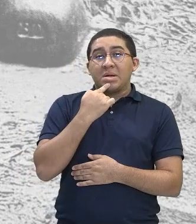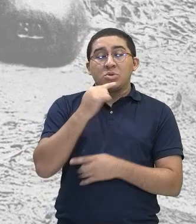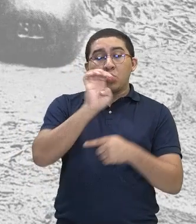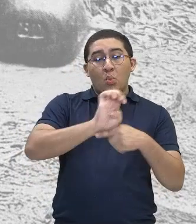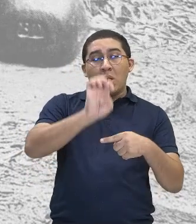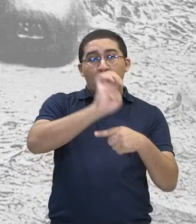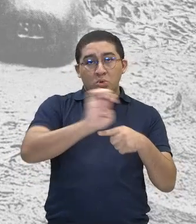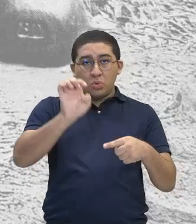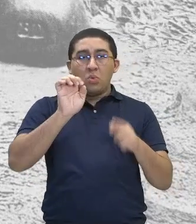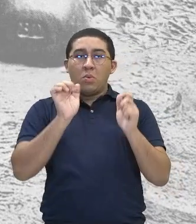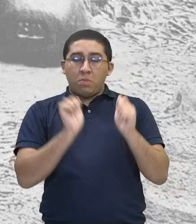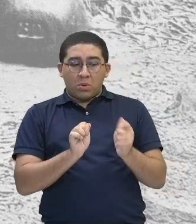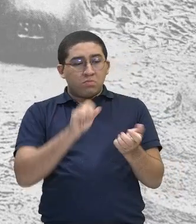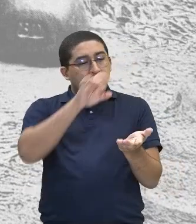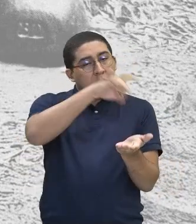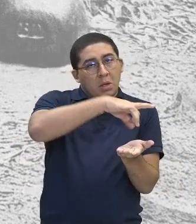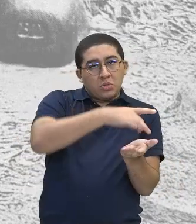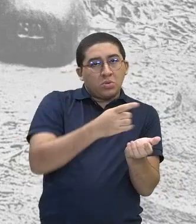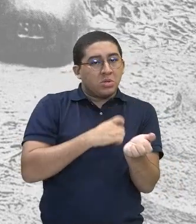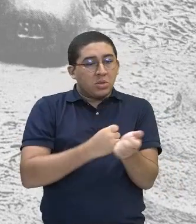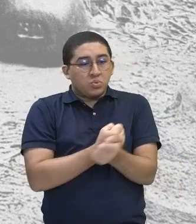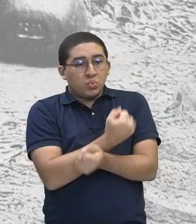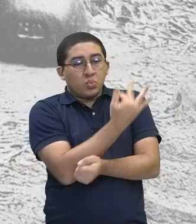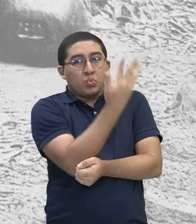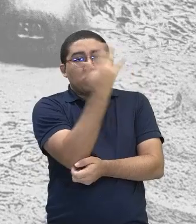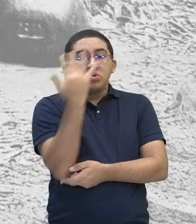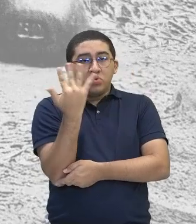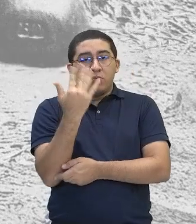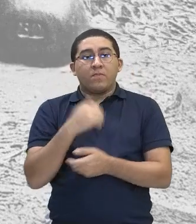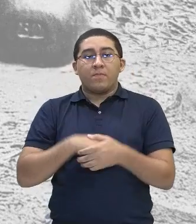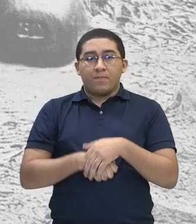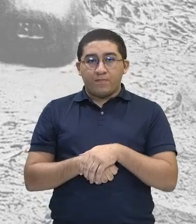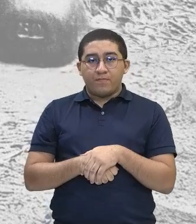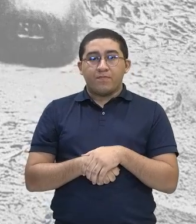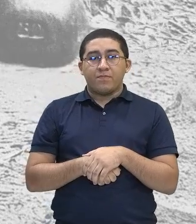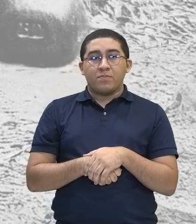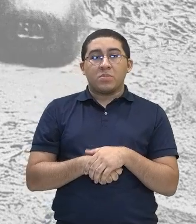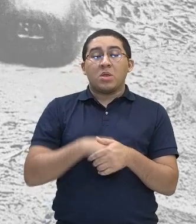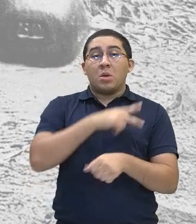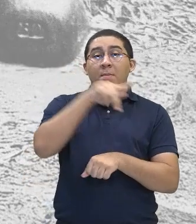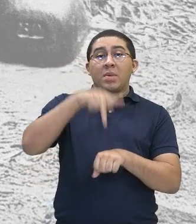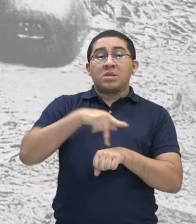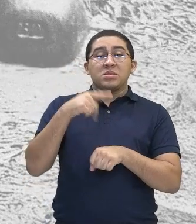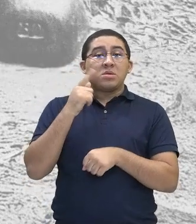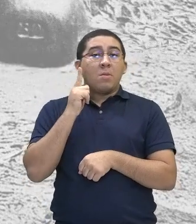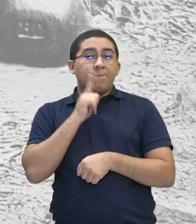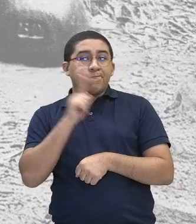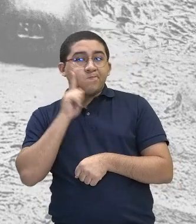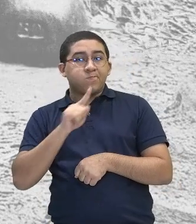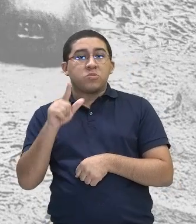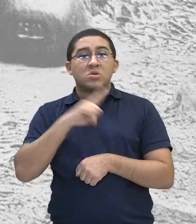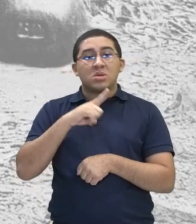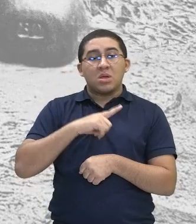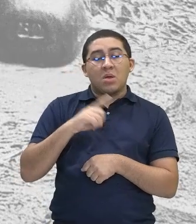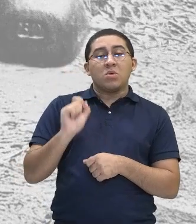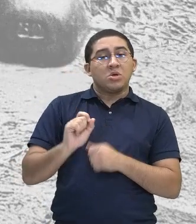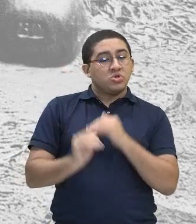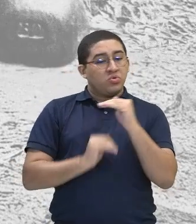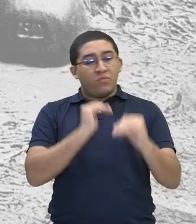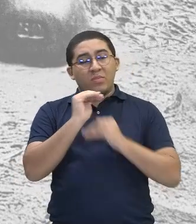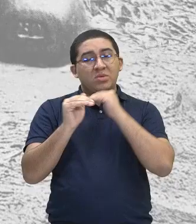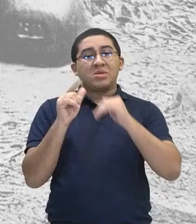por conta do clima, né? Isso mesmo, a Inglaterra, que estava em franco desenvolvimento industrial, ela acaba levando cerca